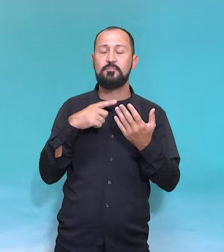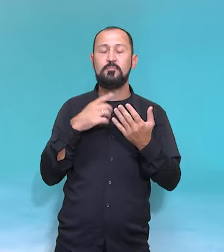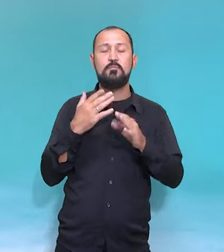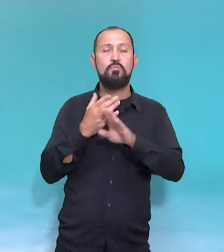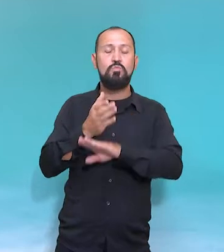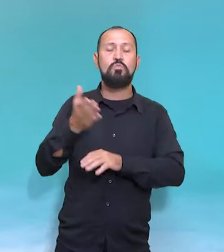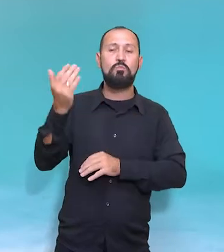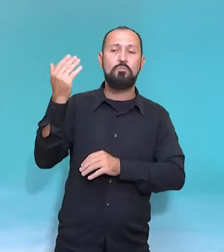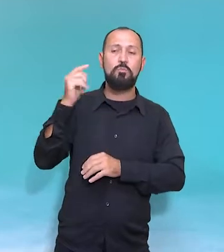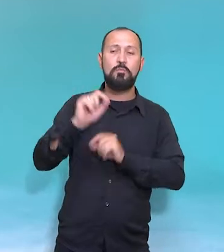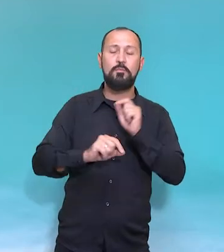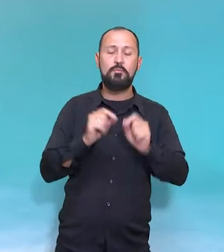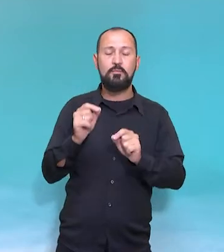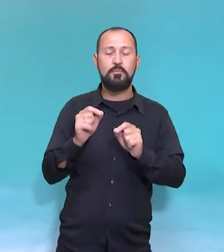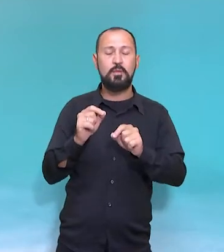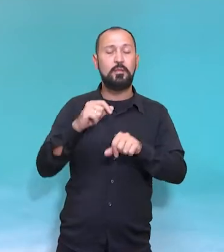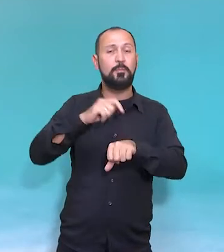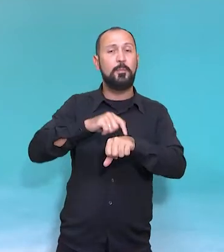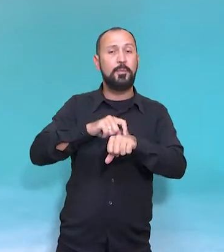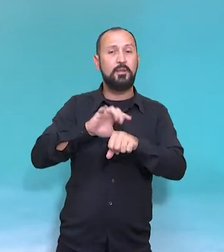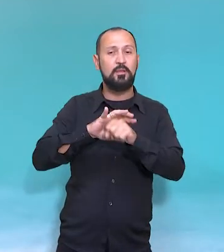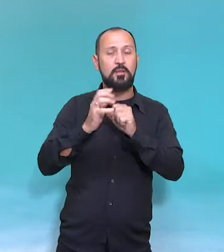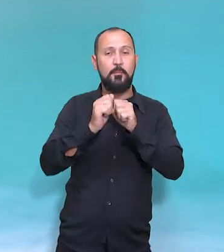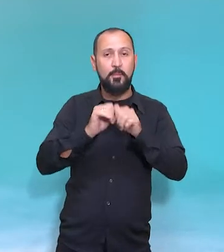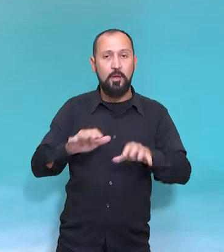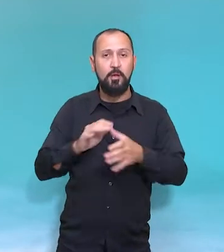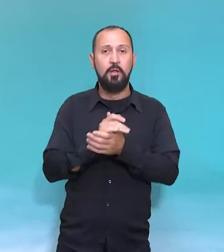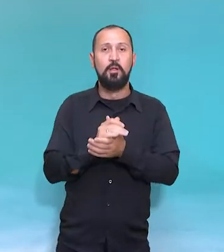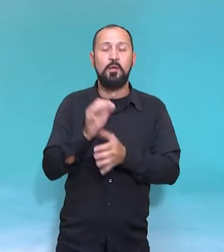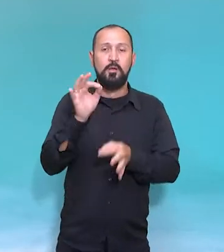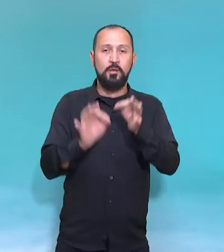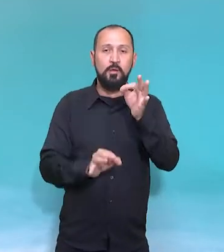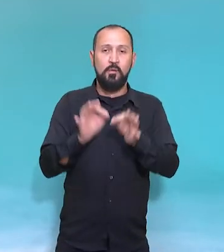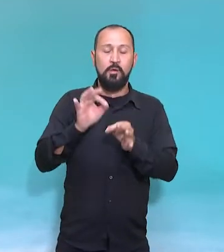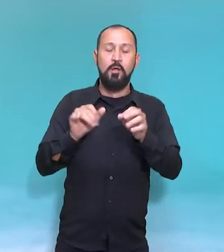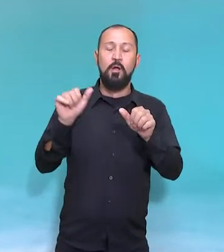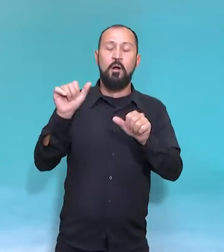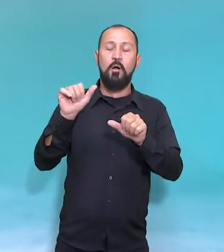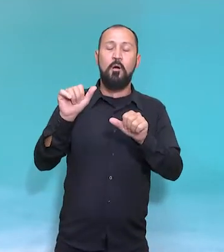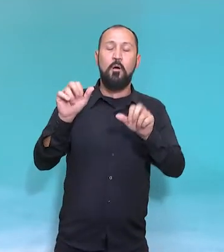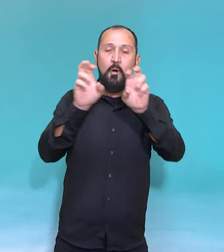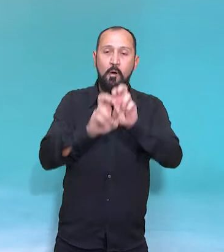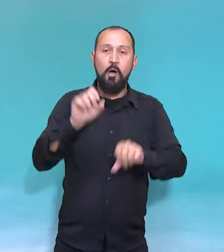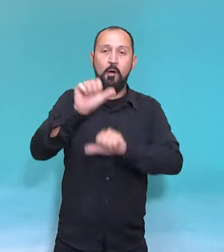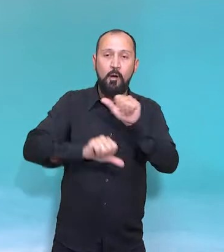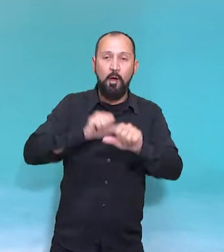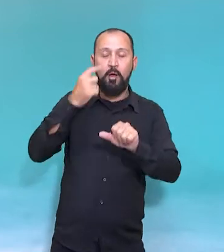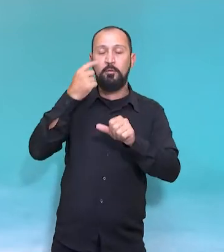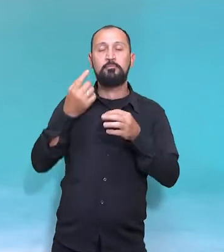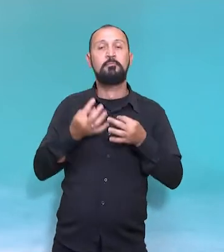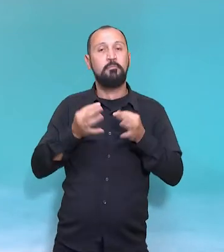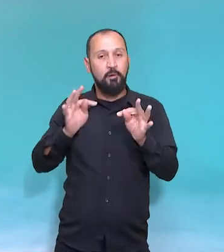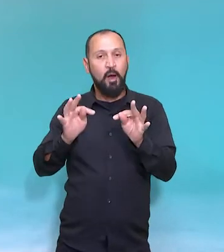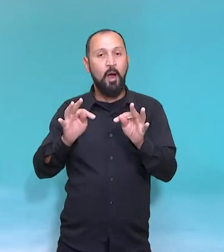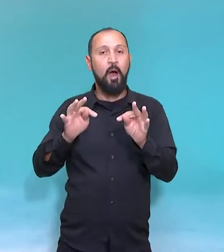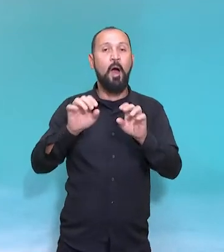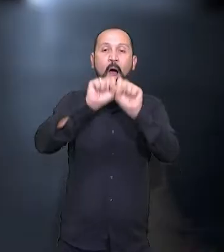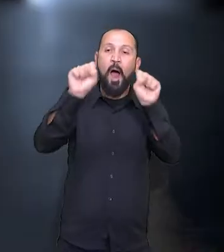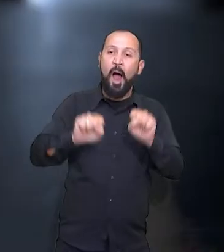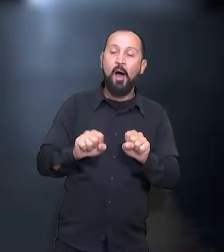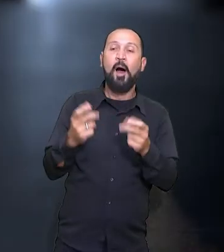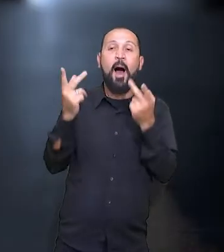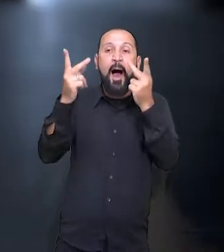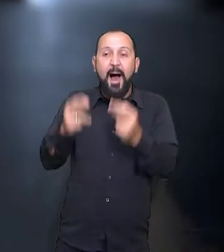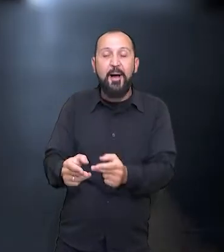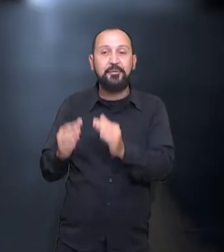gente viu antes da pandemia ou na pandemia, o judiciário se modernizar e trazer o meio eletrônico para o